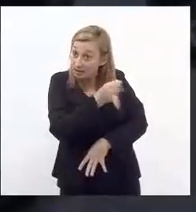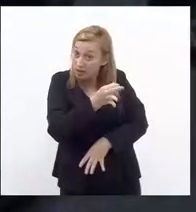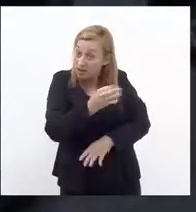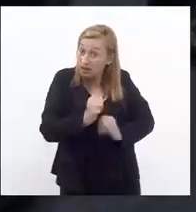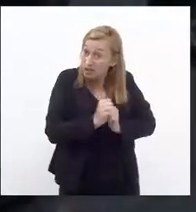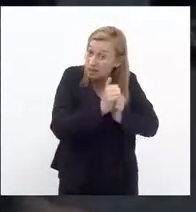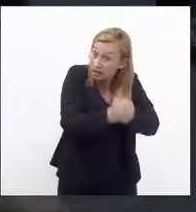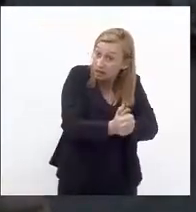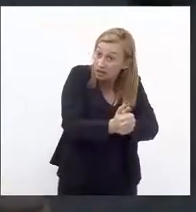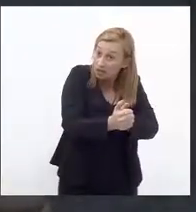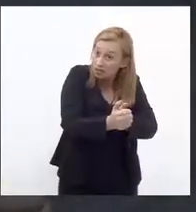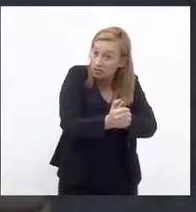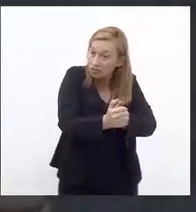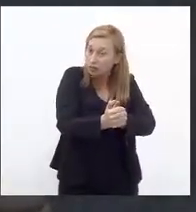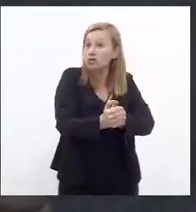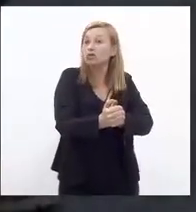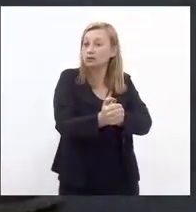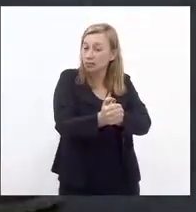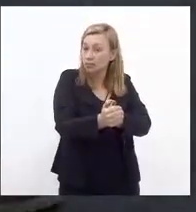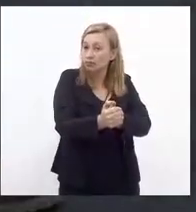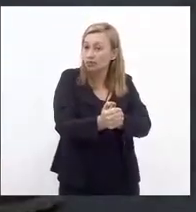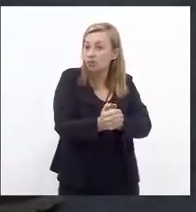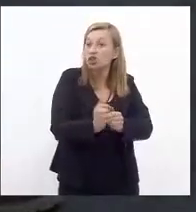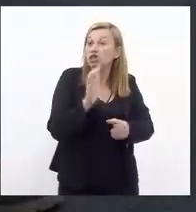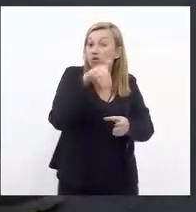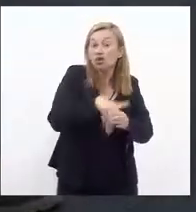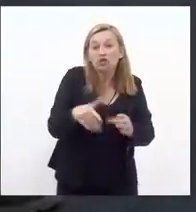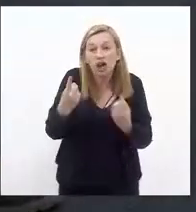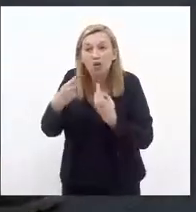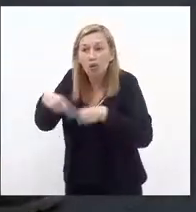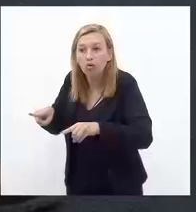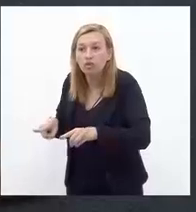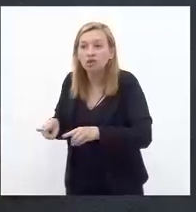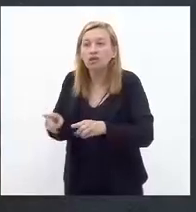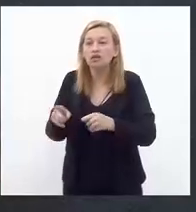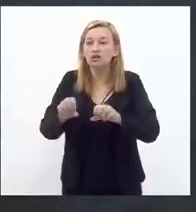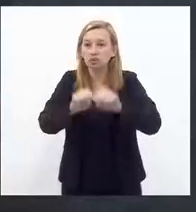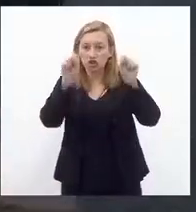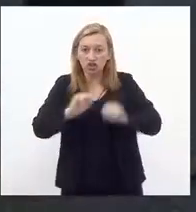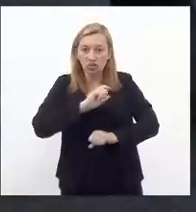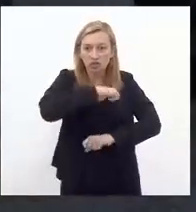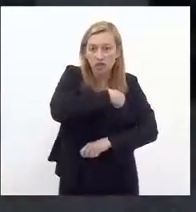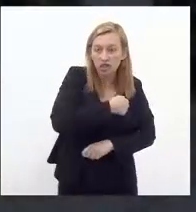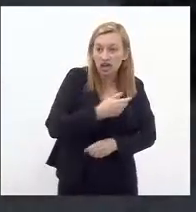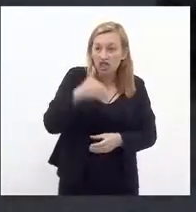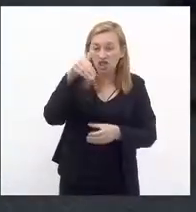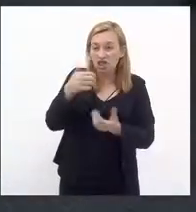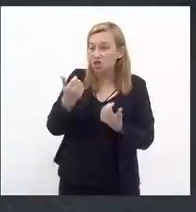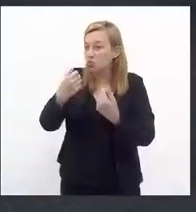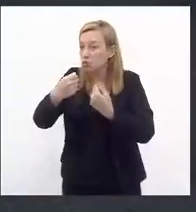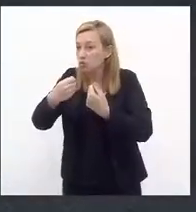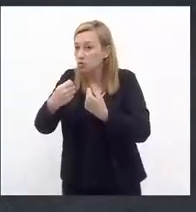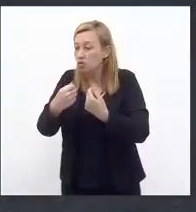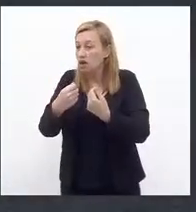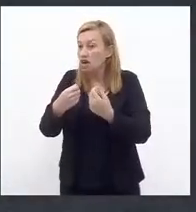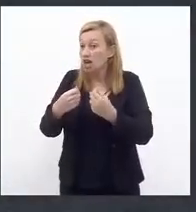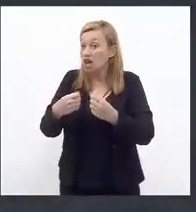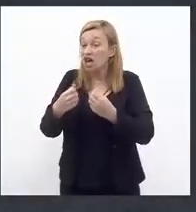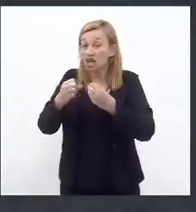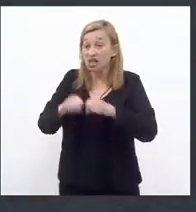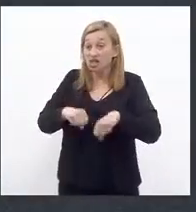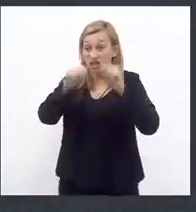seguir a sua posição de votar contra Esse regime Esse regime não melhora o Rio de Janeiro